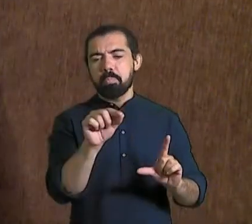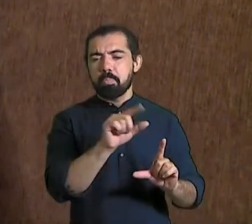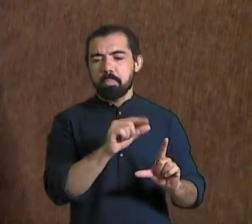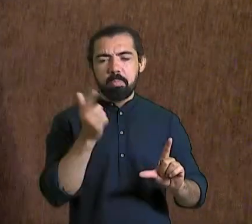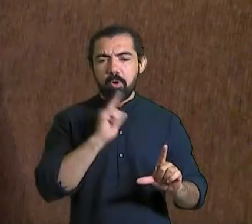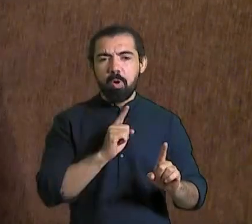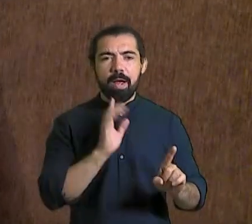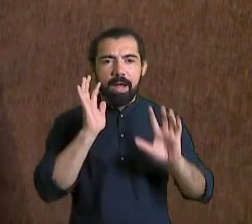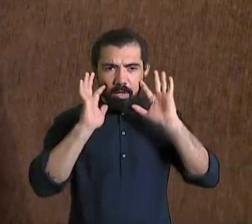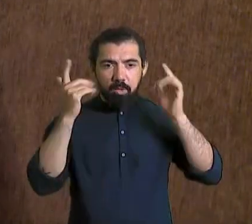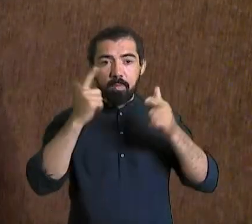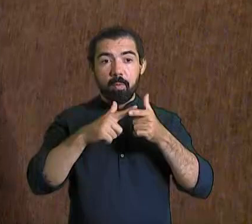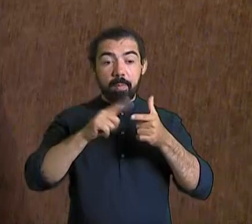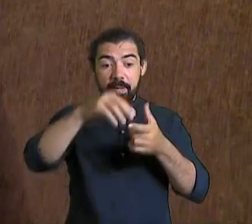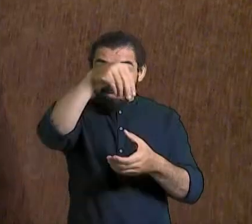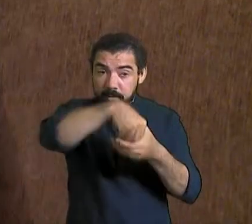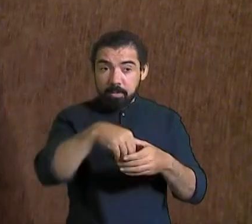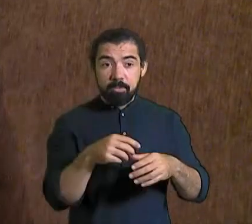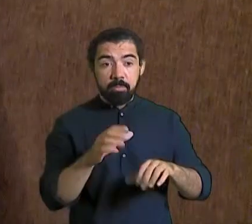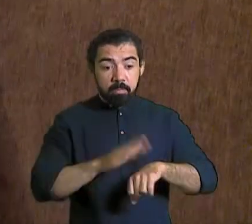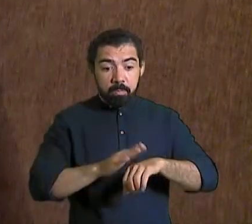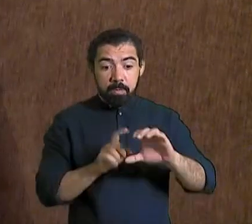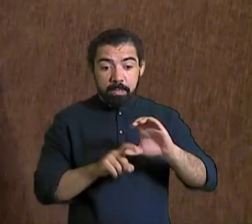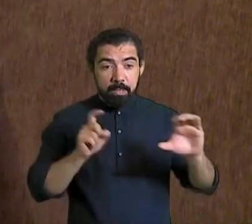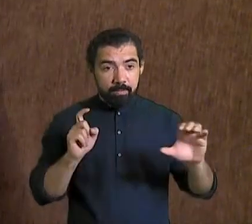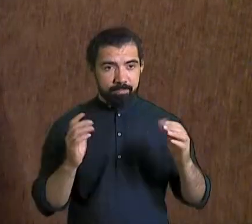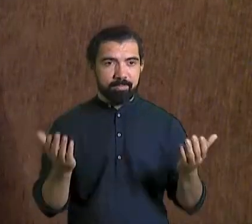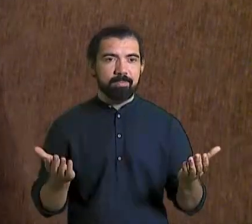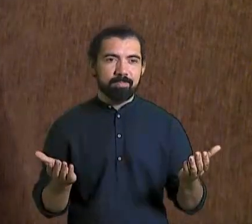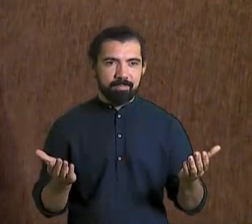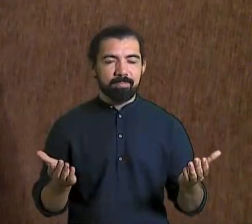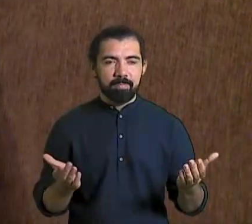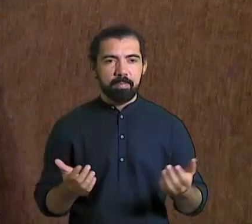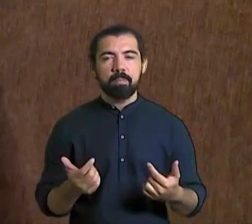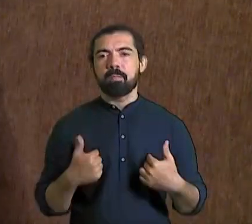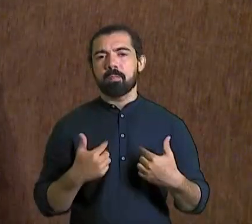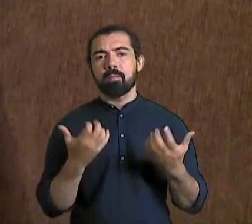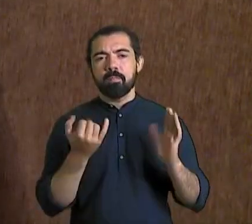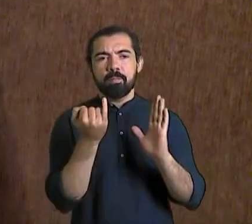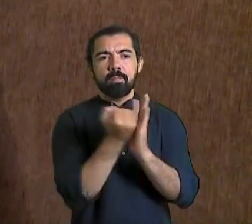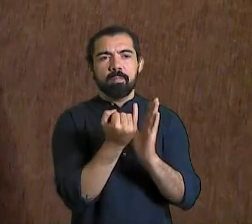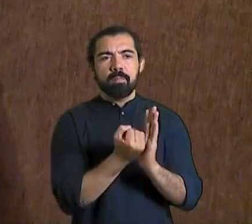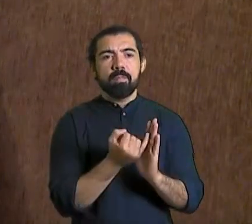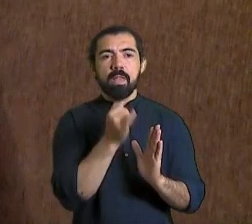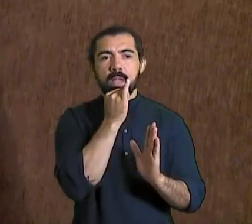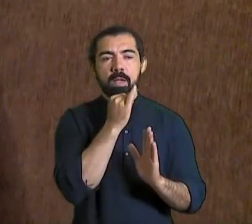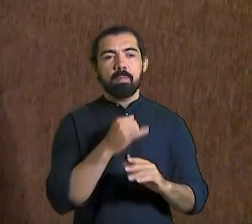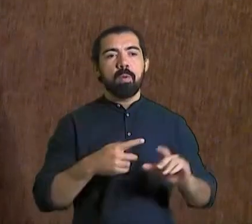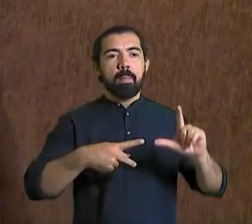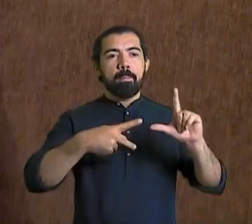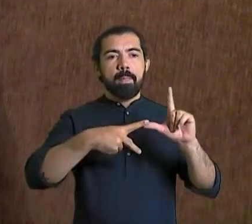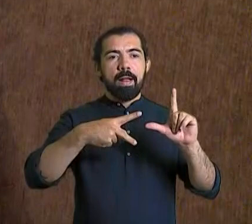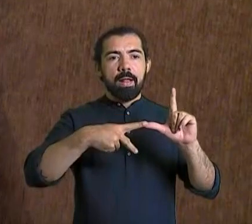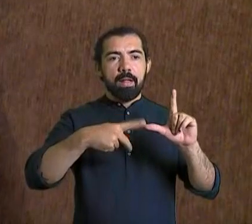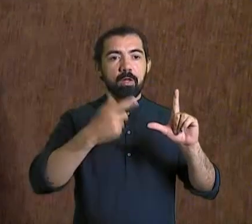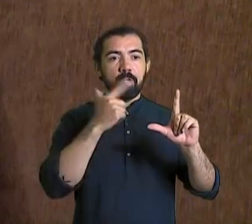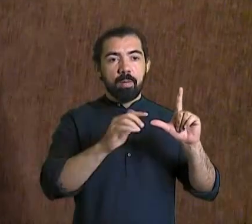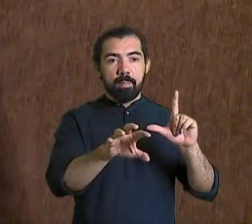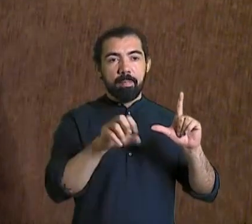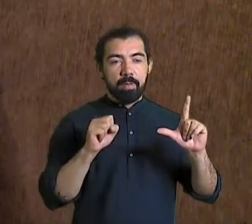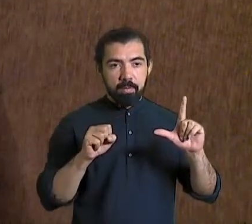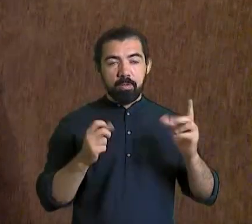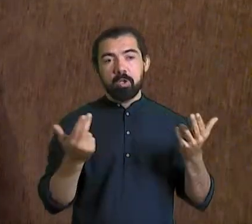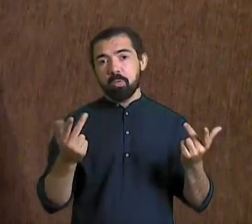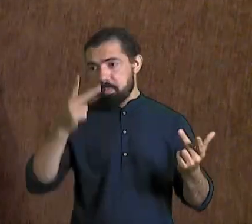chegar no objetivo do qual ele está querendo. Ah, eu quero me cadastrar para tirar o passe livre, então eu quero entrar lá no sistema igual uma